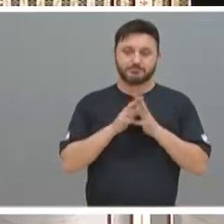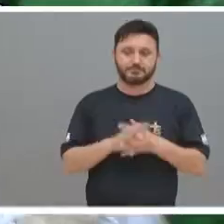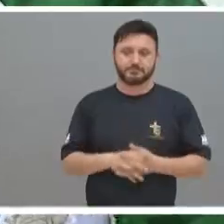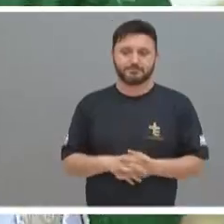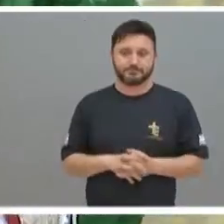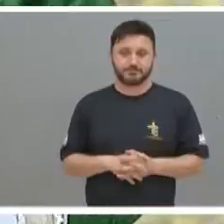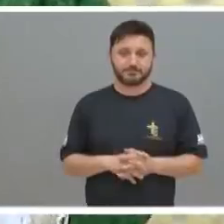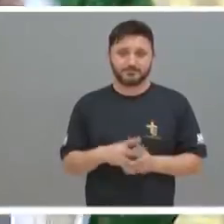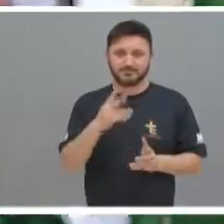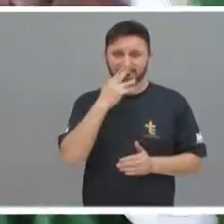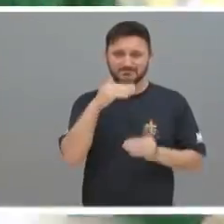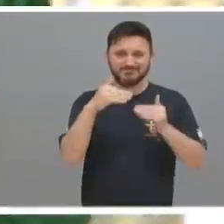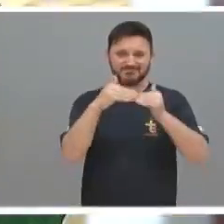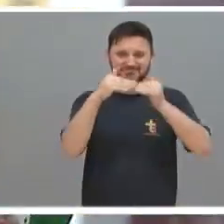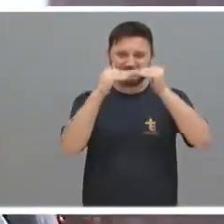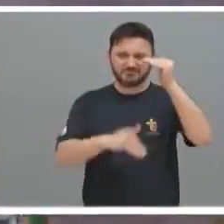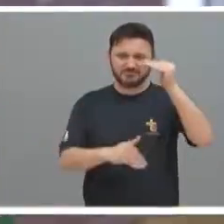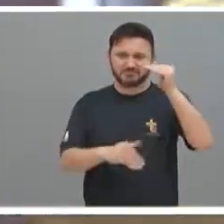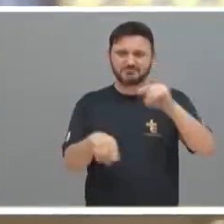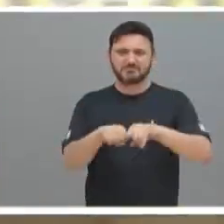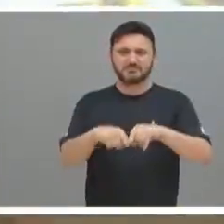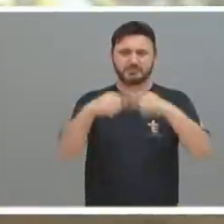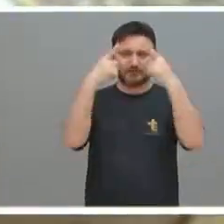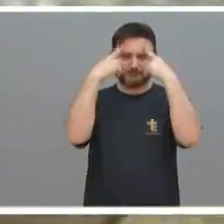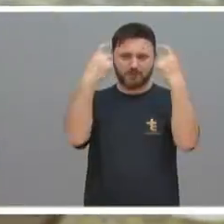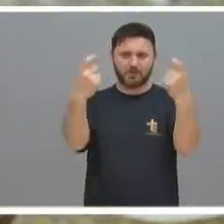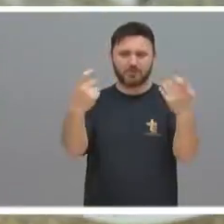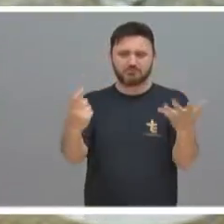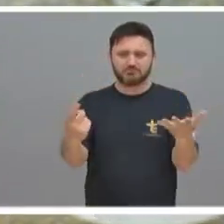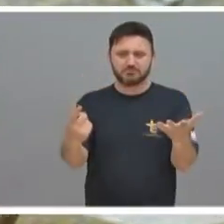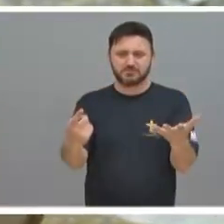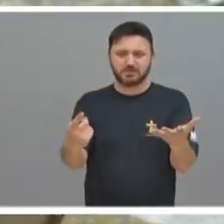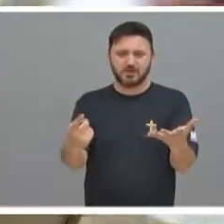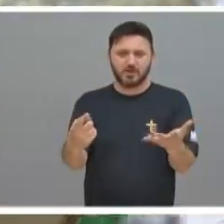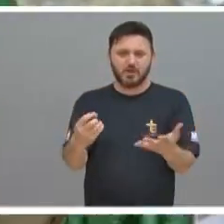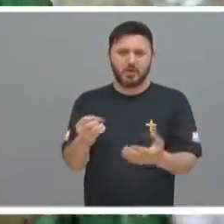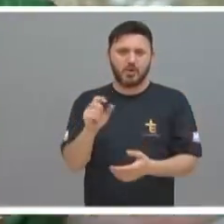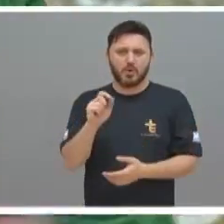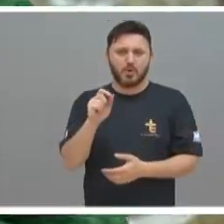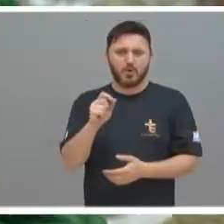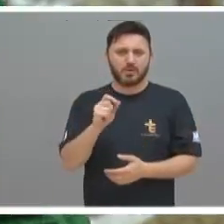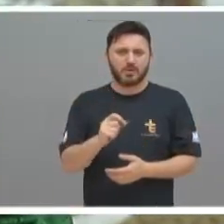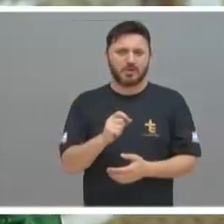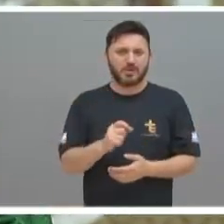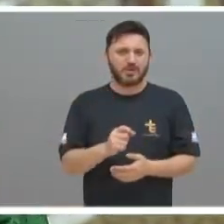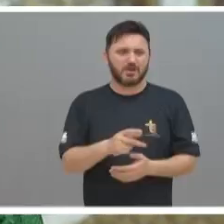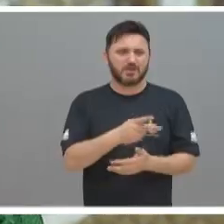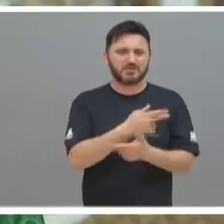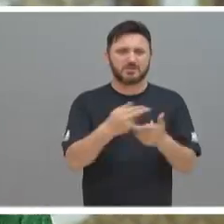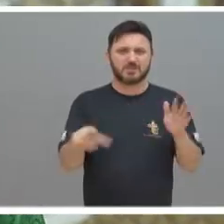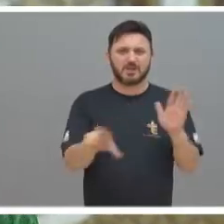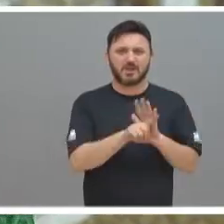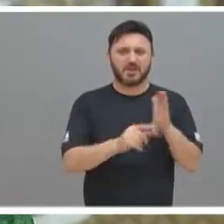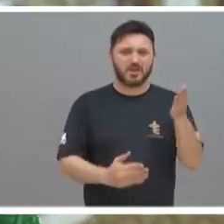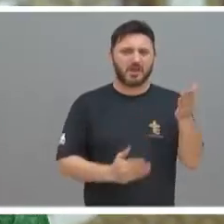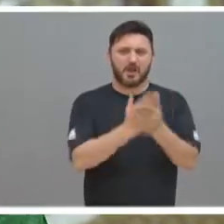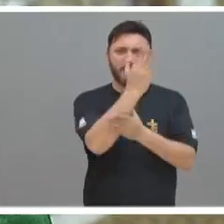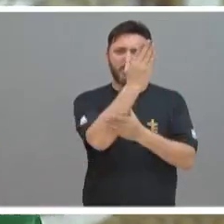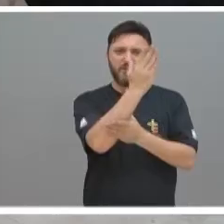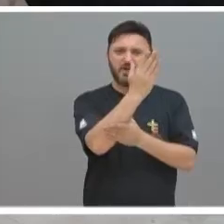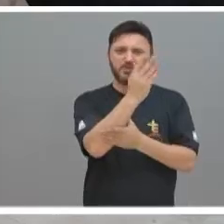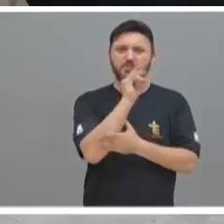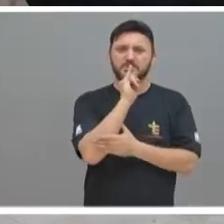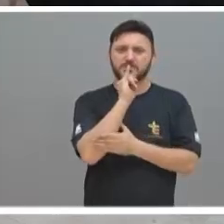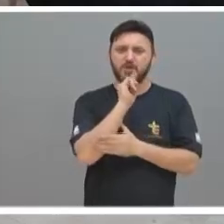Olha a desigualdade, a violência, o que está sendo aprovado nas surdinas do aborto em